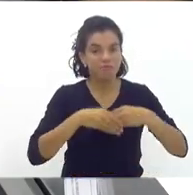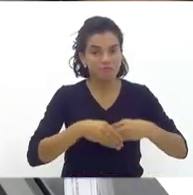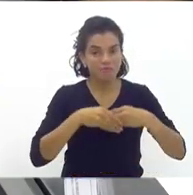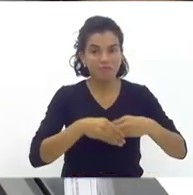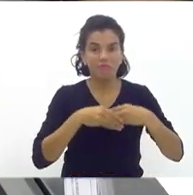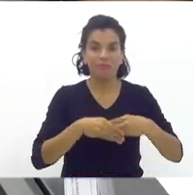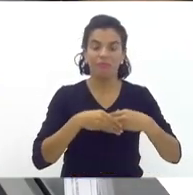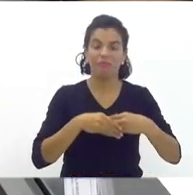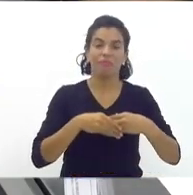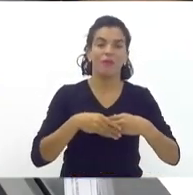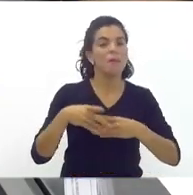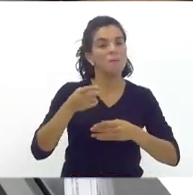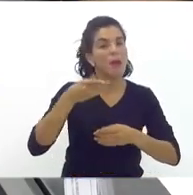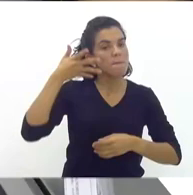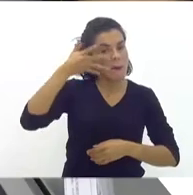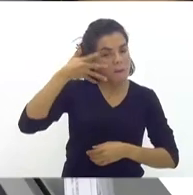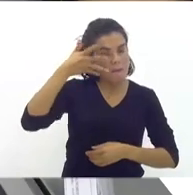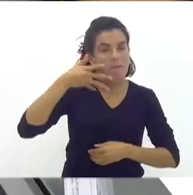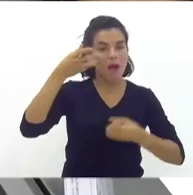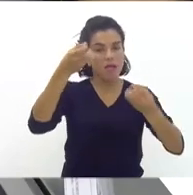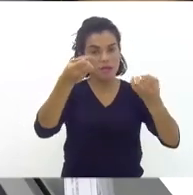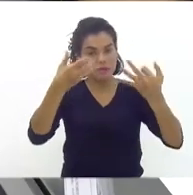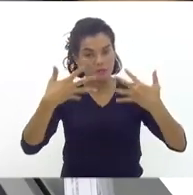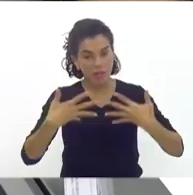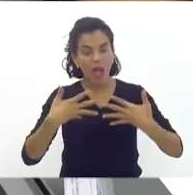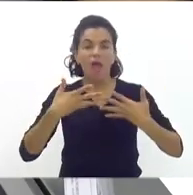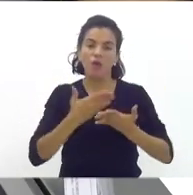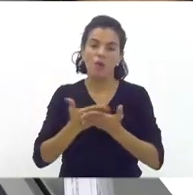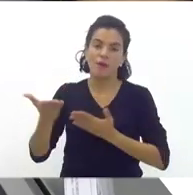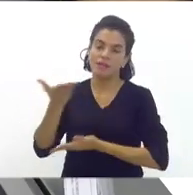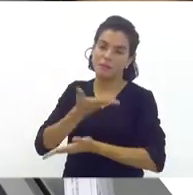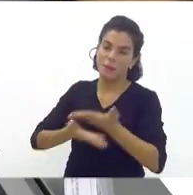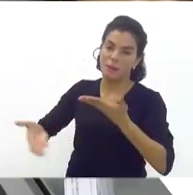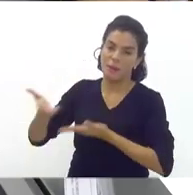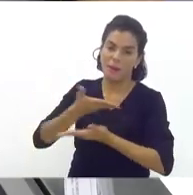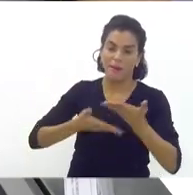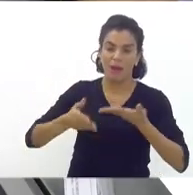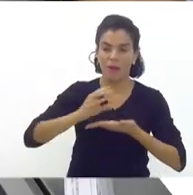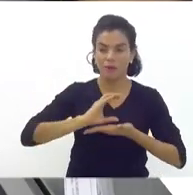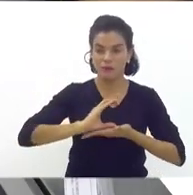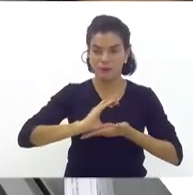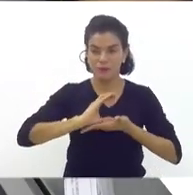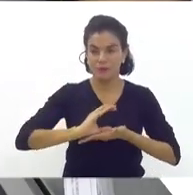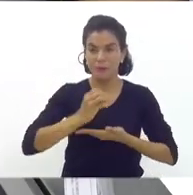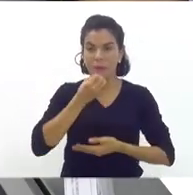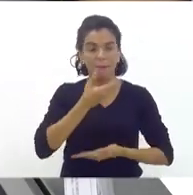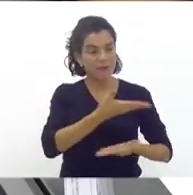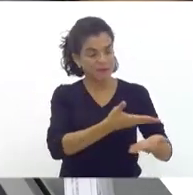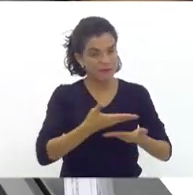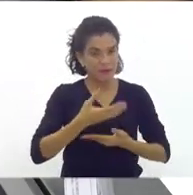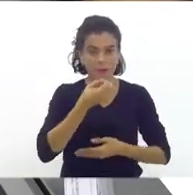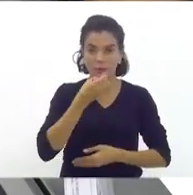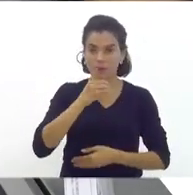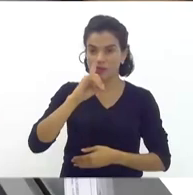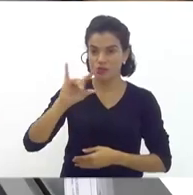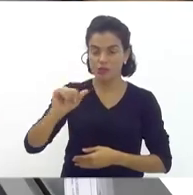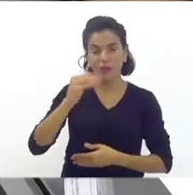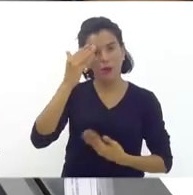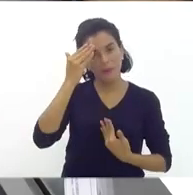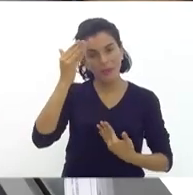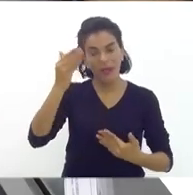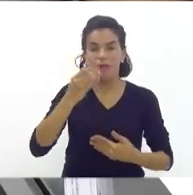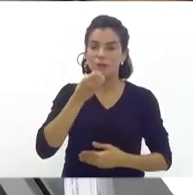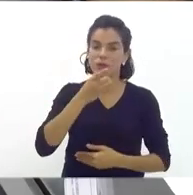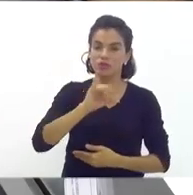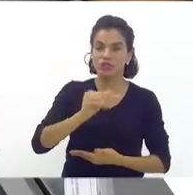genésia da explanação e depois a gente abre a palavra de deputados e começa a interação com os conselheiros seja bem-vindo muito bom dia obrigado a todos